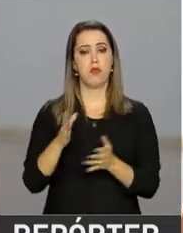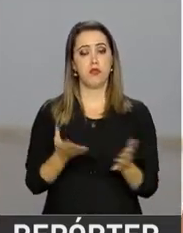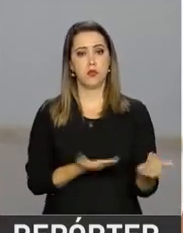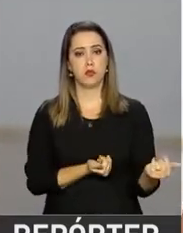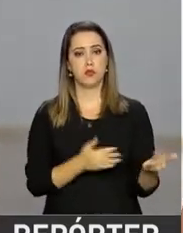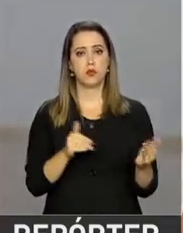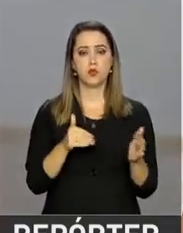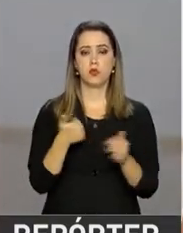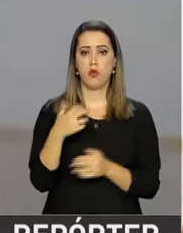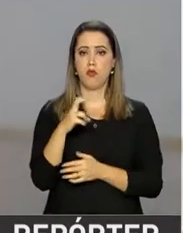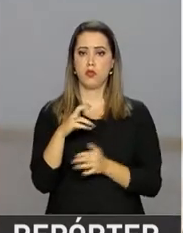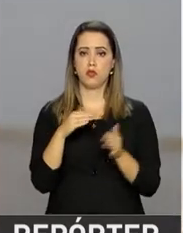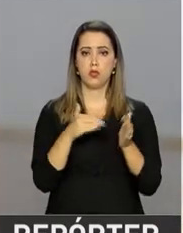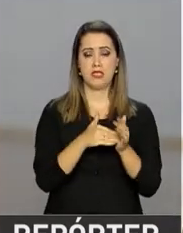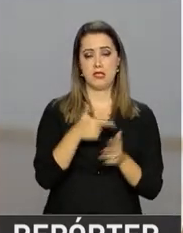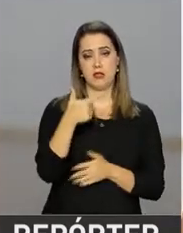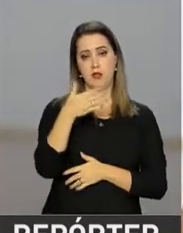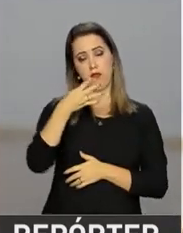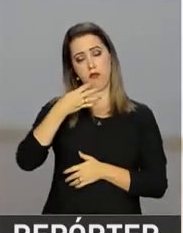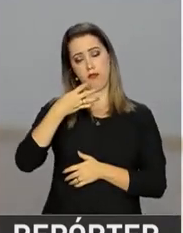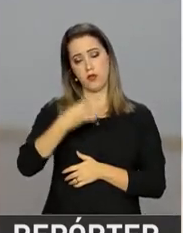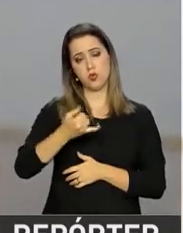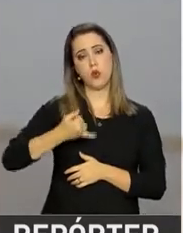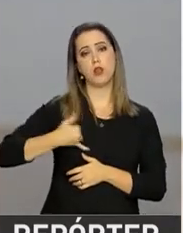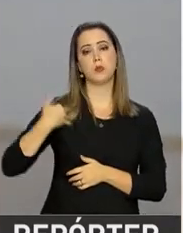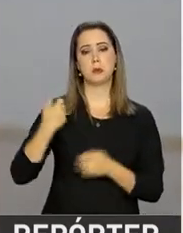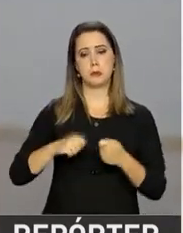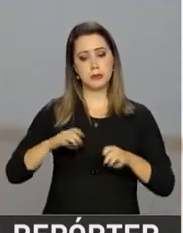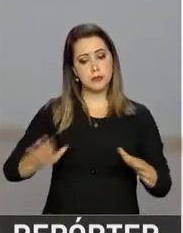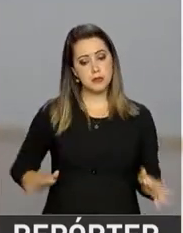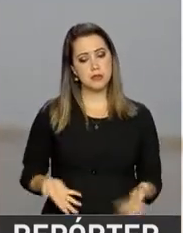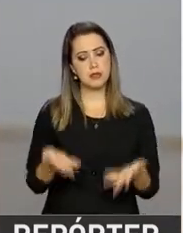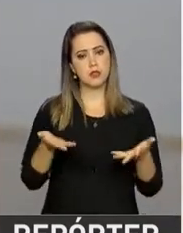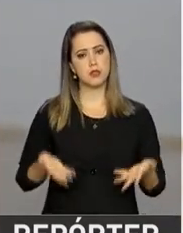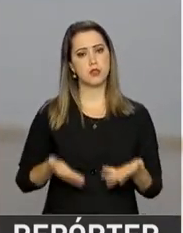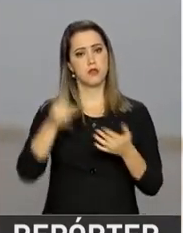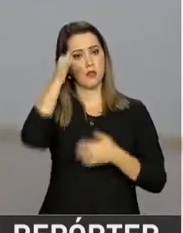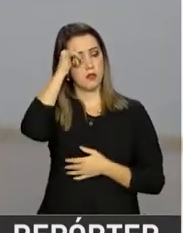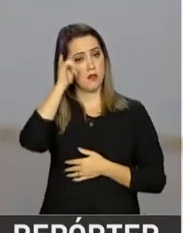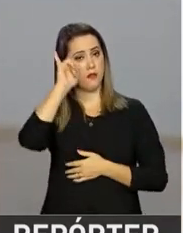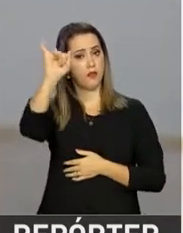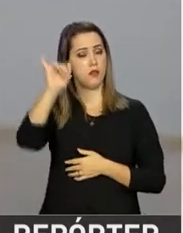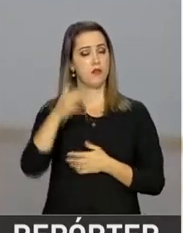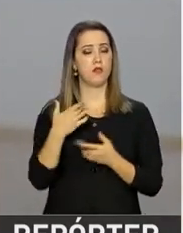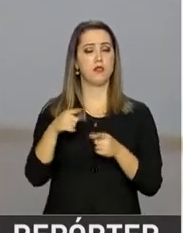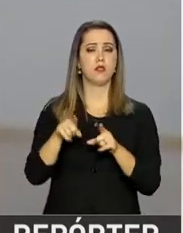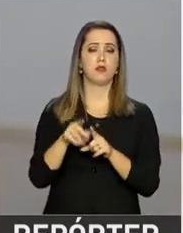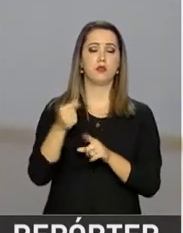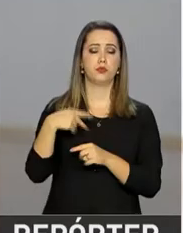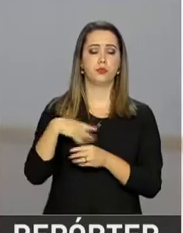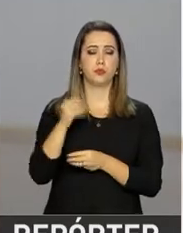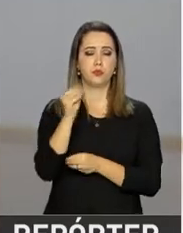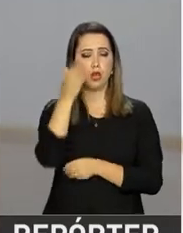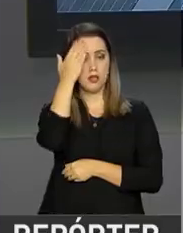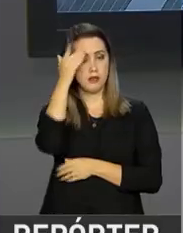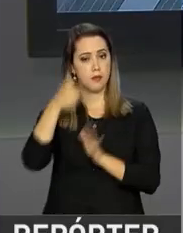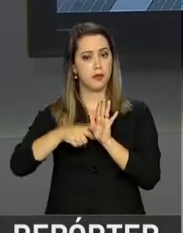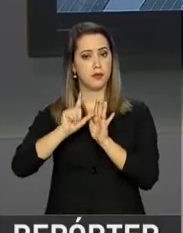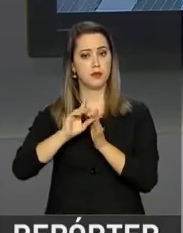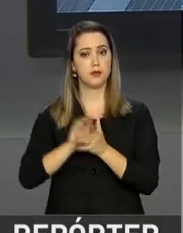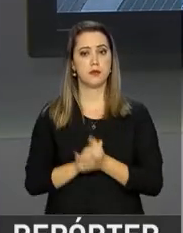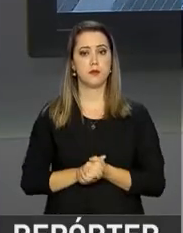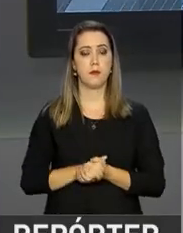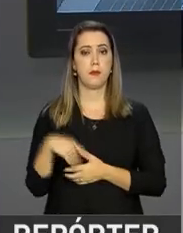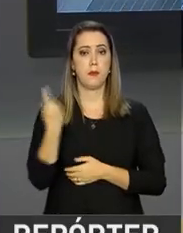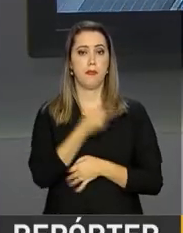jovens de 15 a 24 anos e é preciso incentivar campanhas de prevenção e diagnóstico precoce.